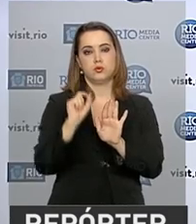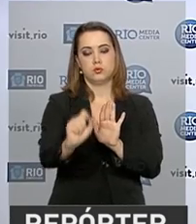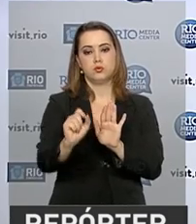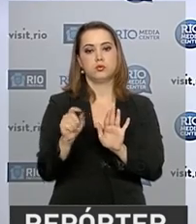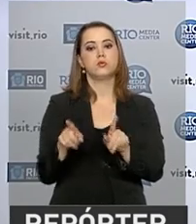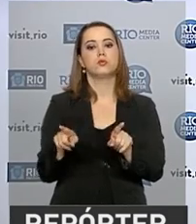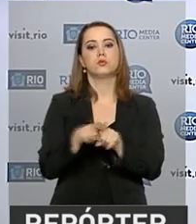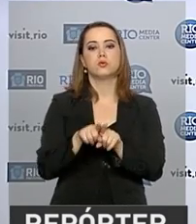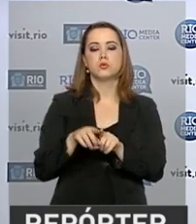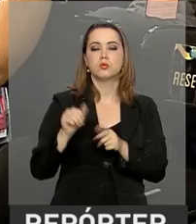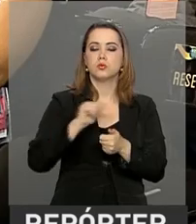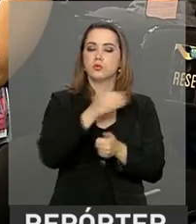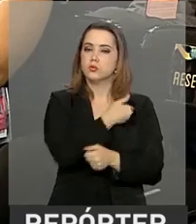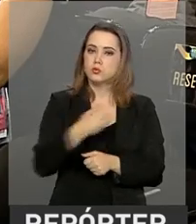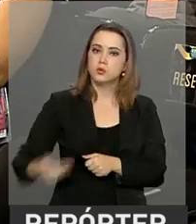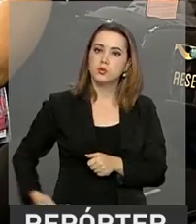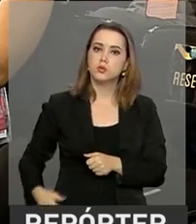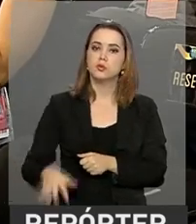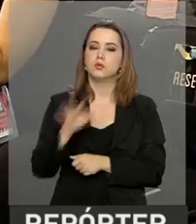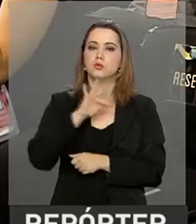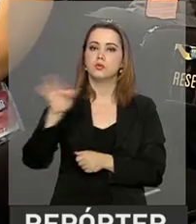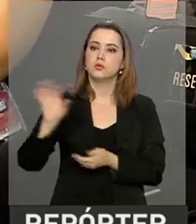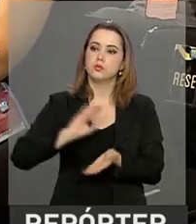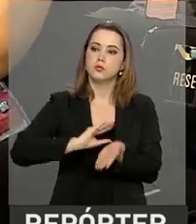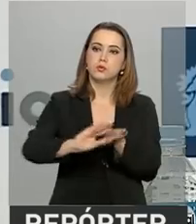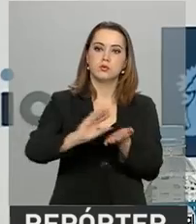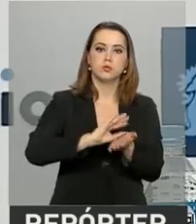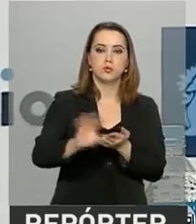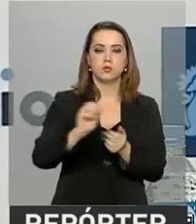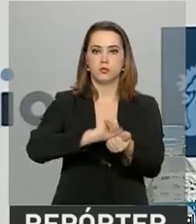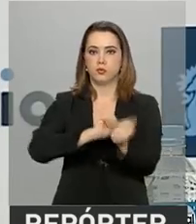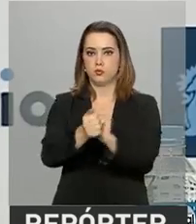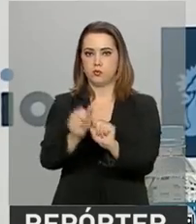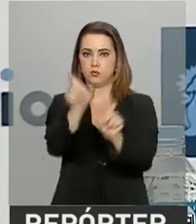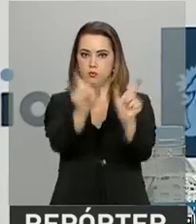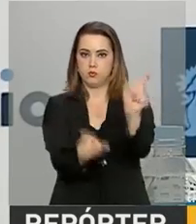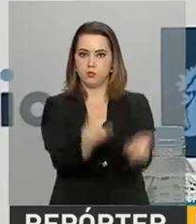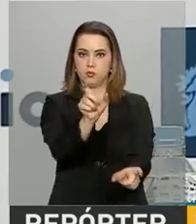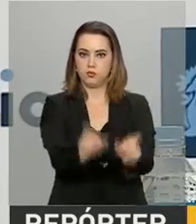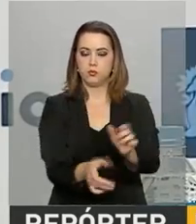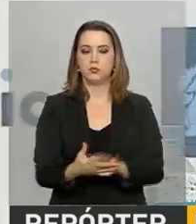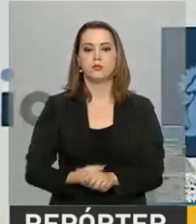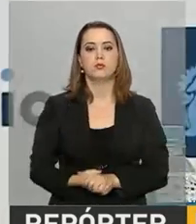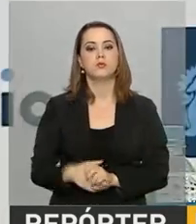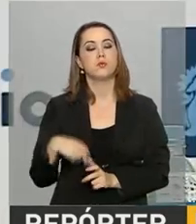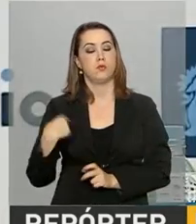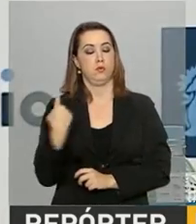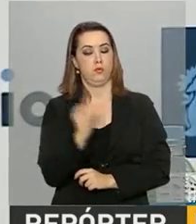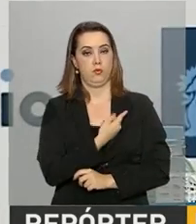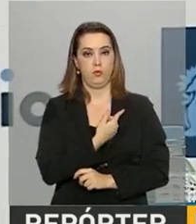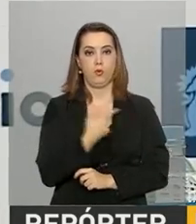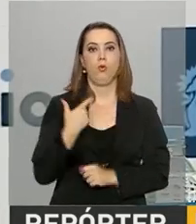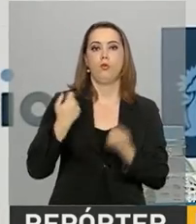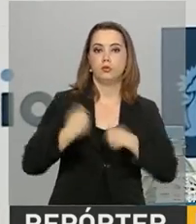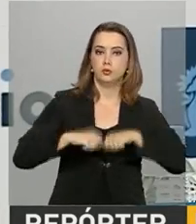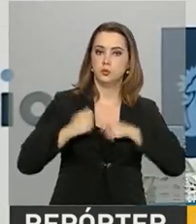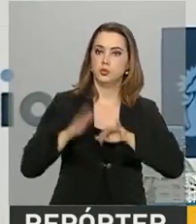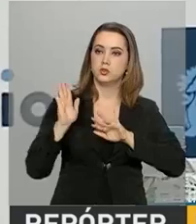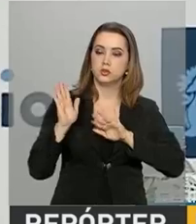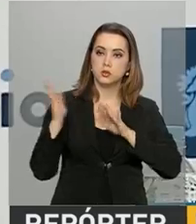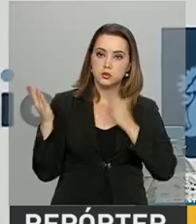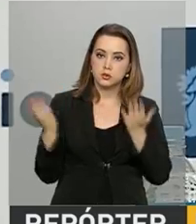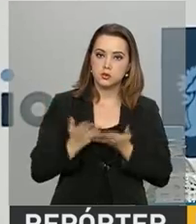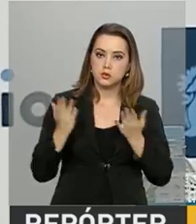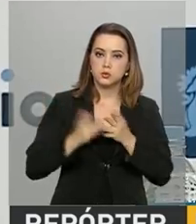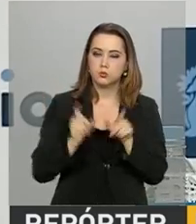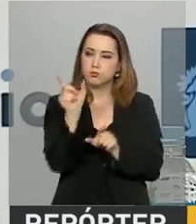aos atletas. Trabalho que vai ser mantido. Nós vamos agora reavaliar modalidade a modalidade,